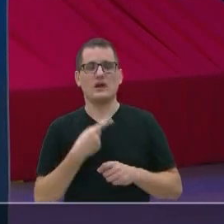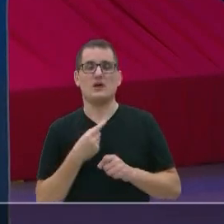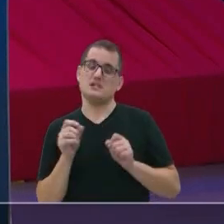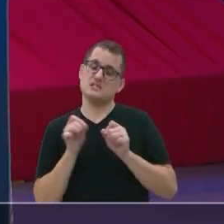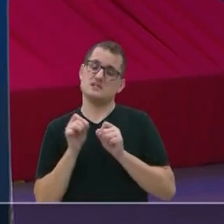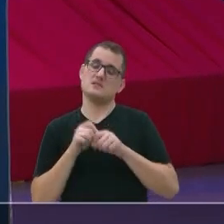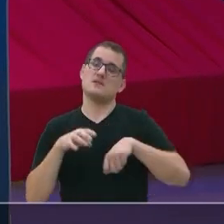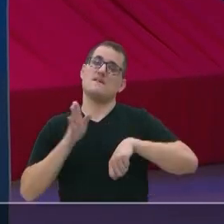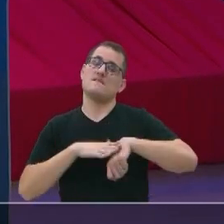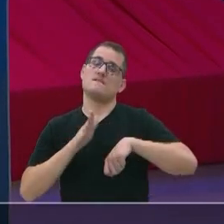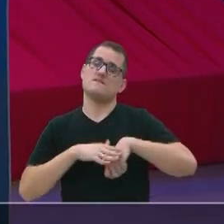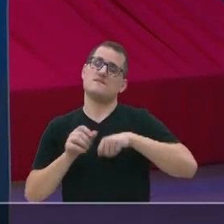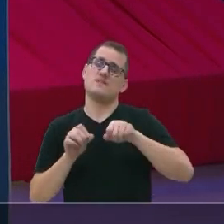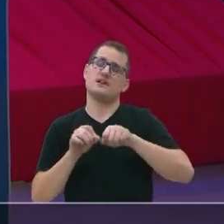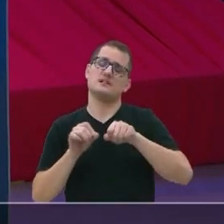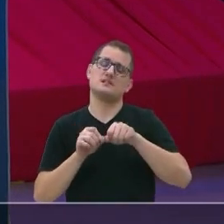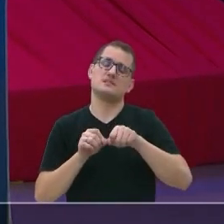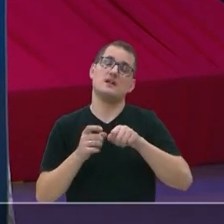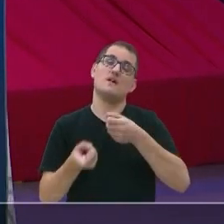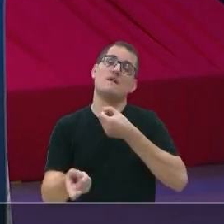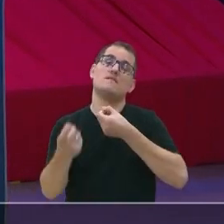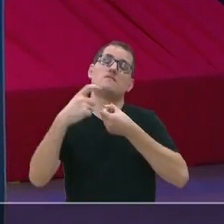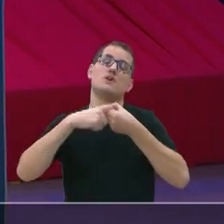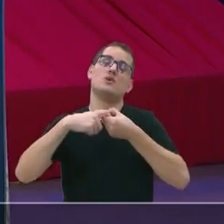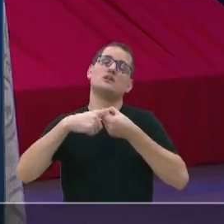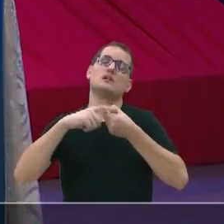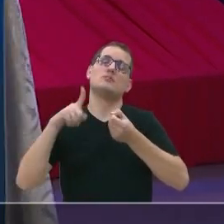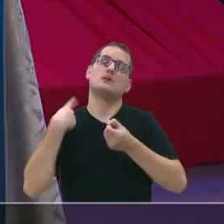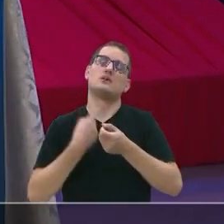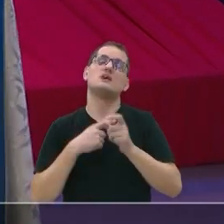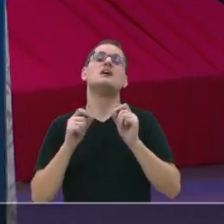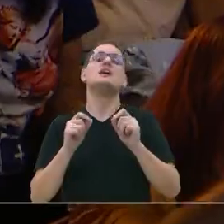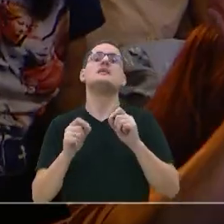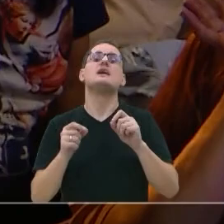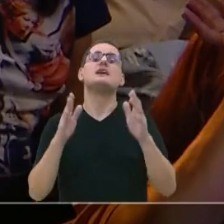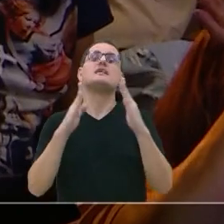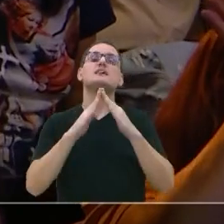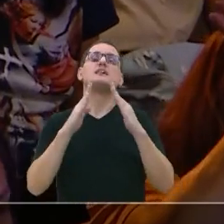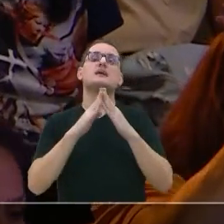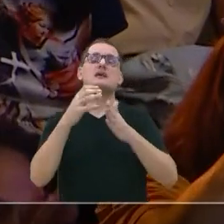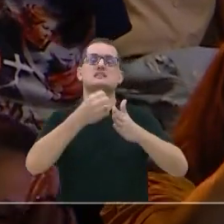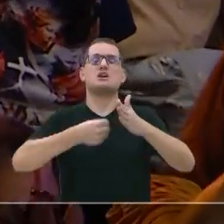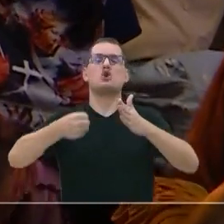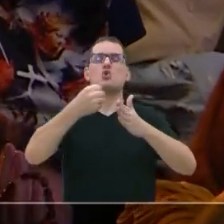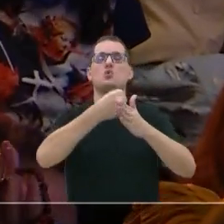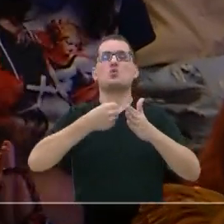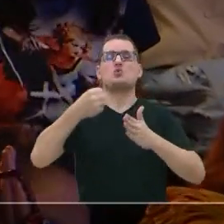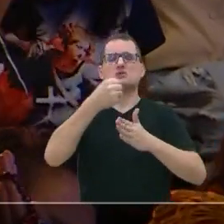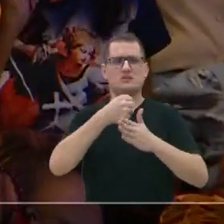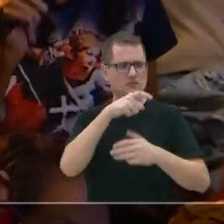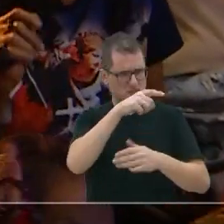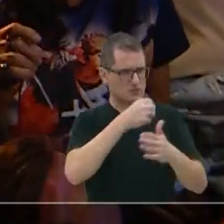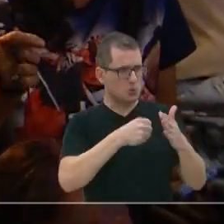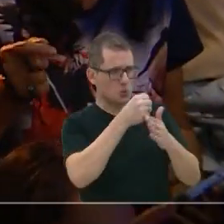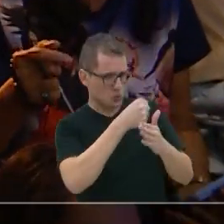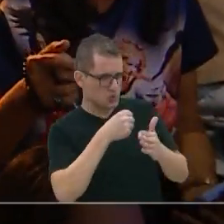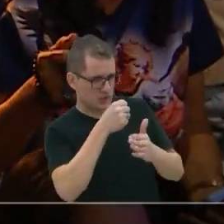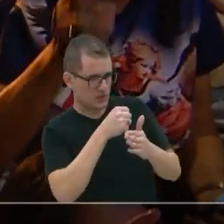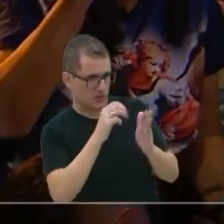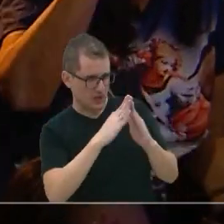produzido na sua vida? Quem cozinha em casa, levanta a mão. A senhora cozinha, irmã?